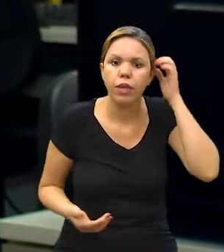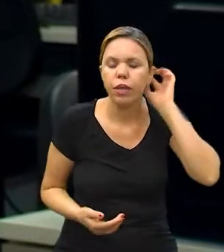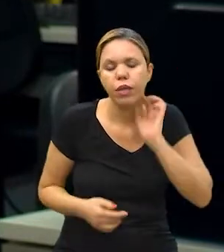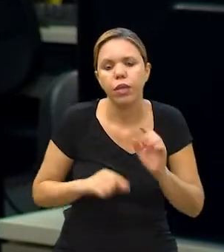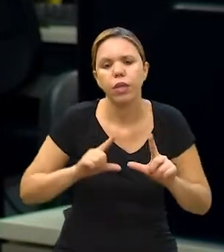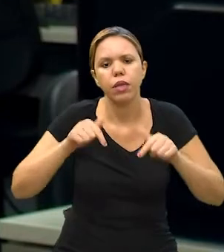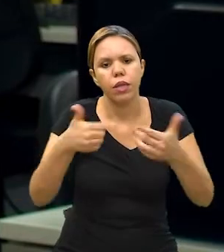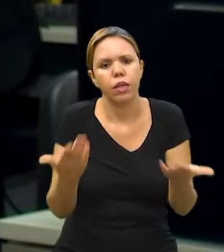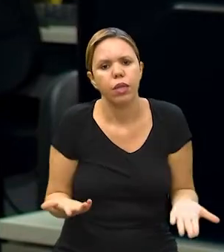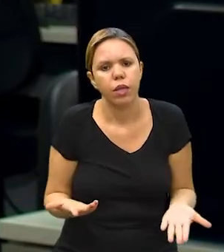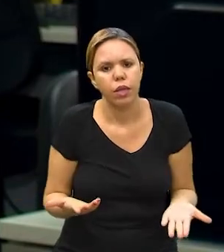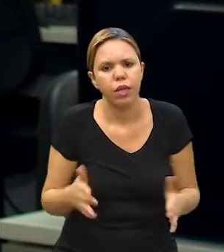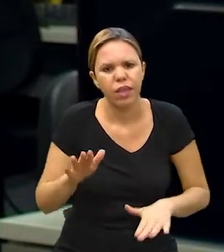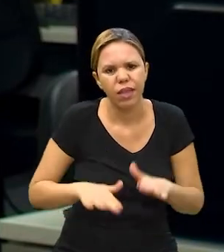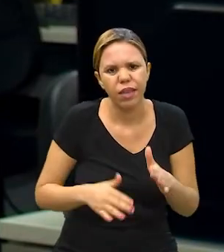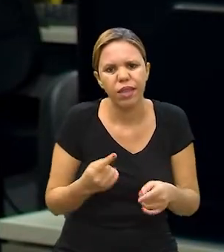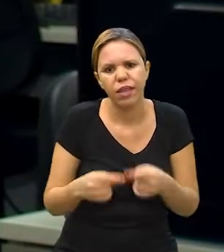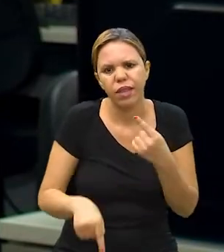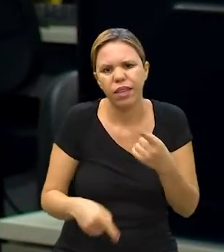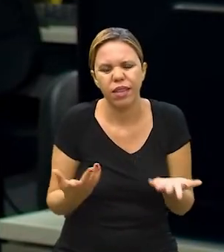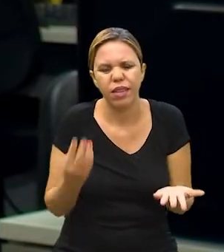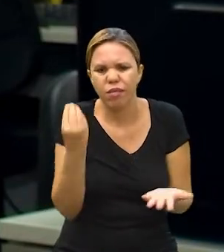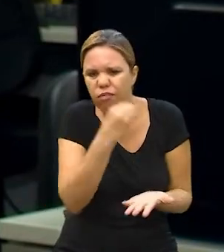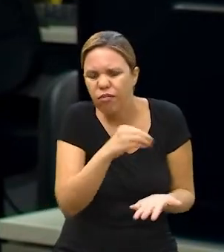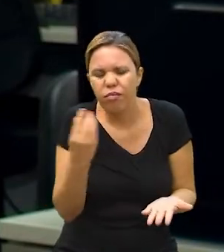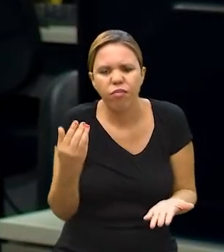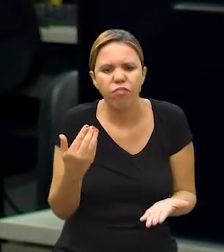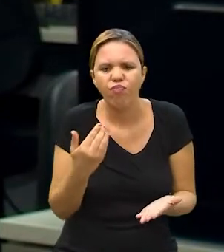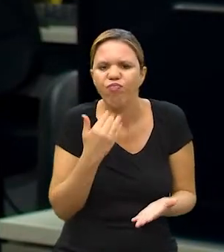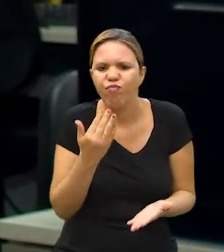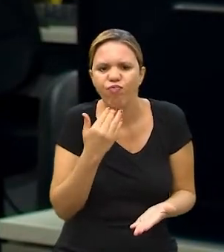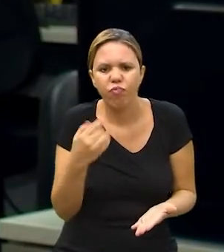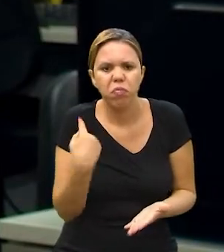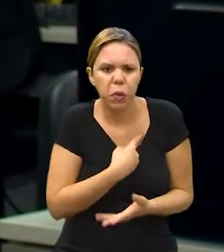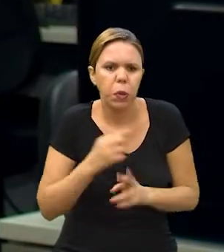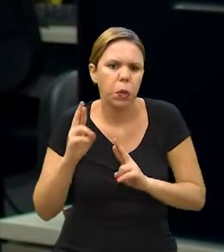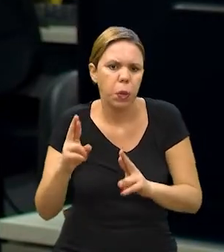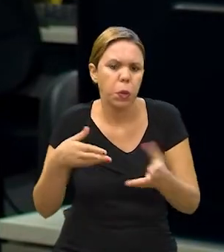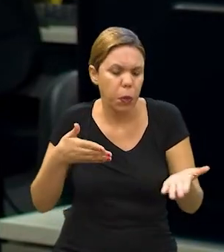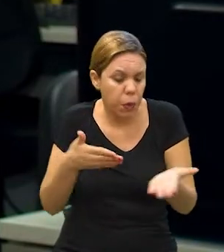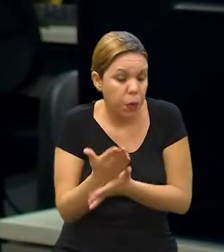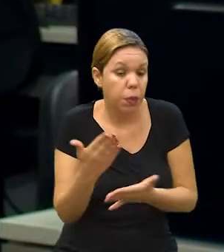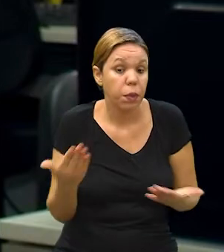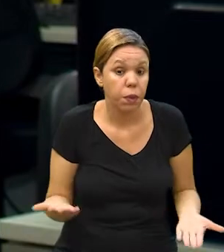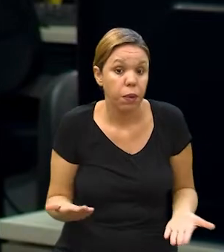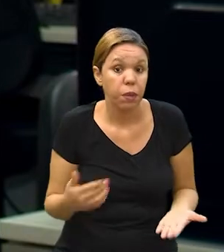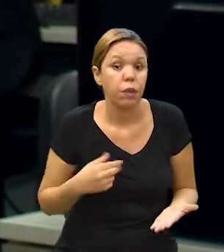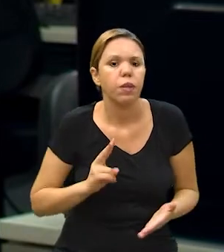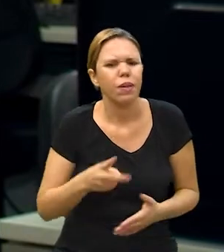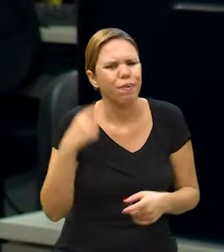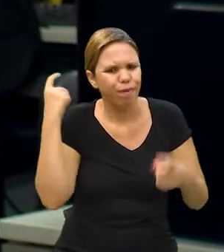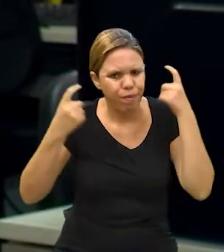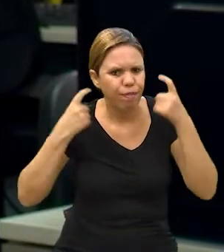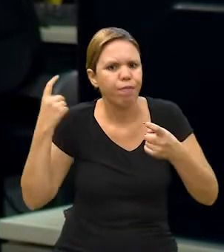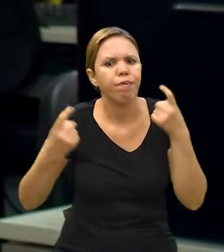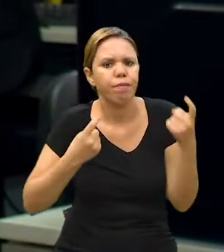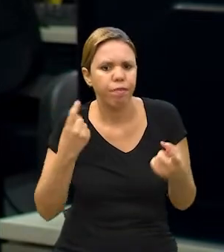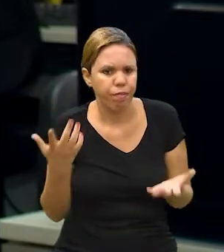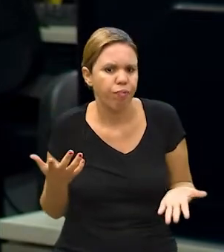que periga de ser um pouco demagógica e talvez um pouco inconsequente. A gente está torcendo para que dê certo, mas a gente segue muito preocupado